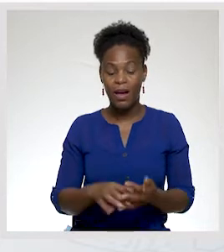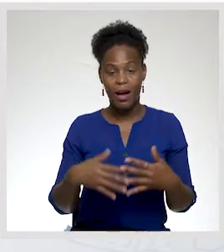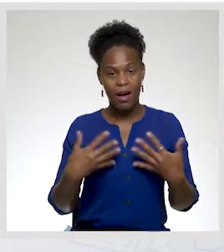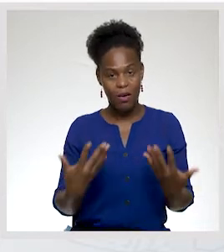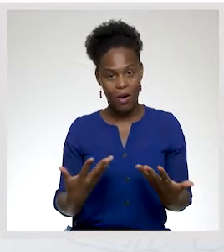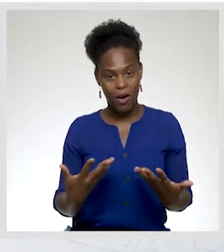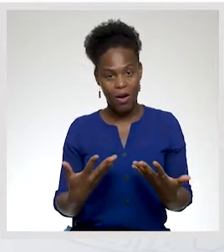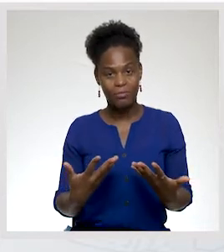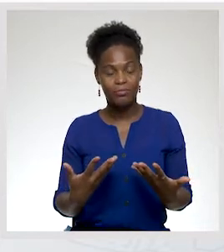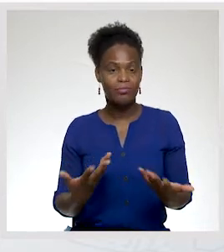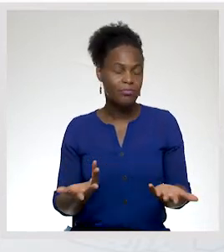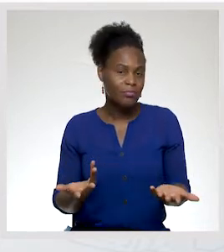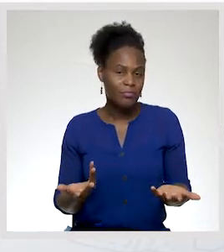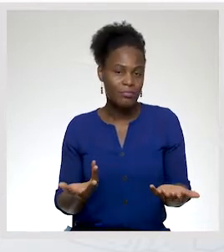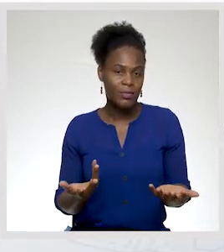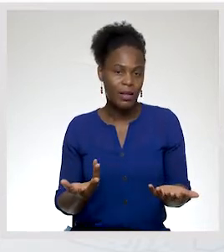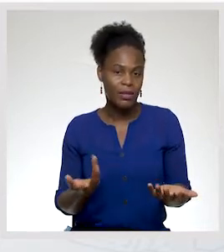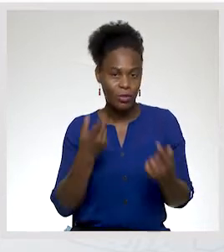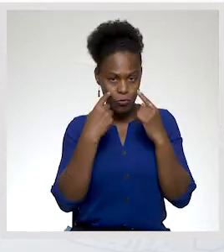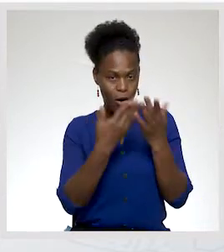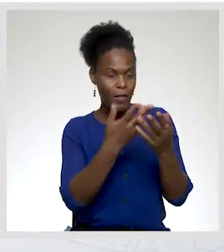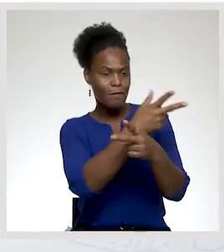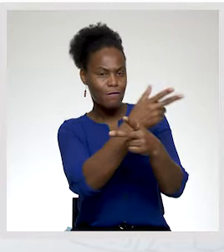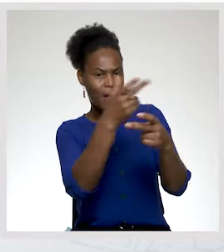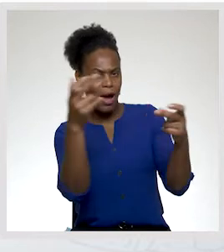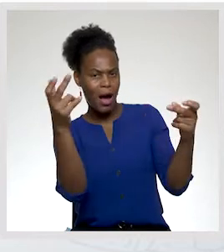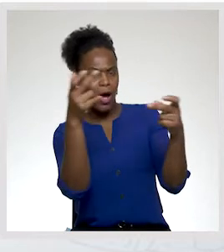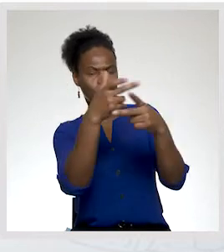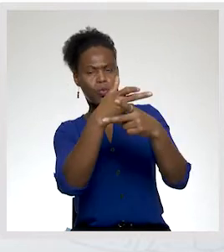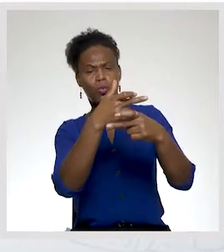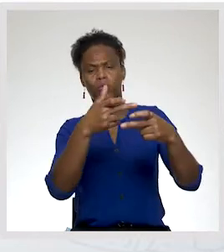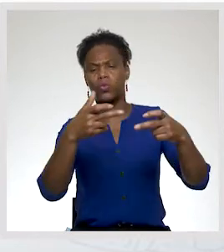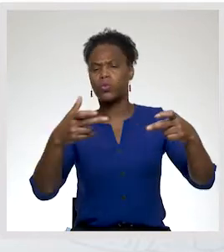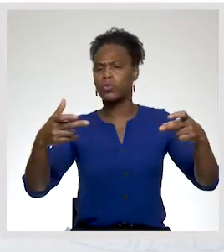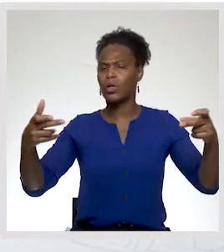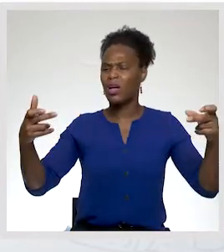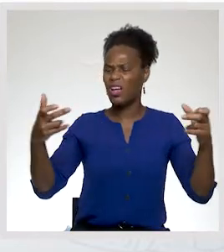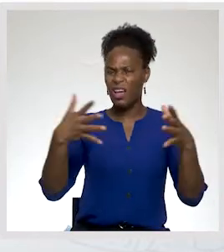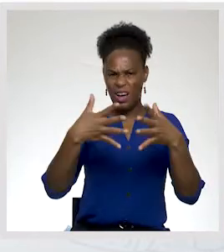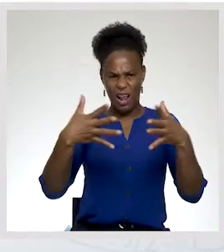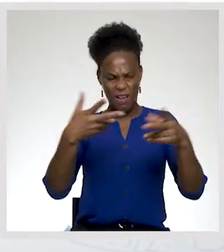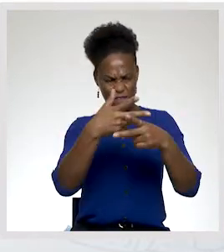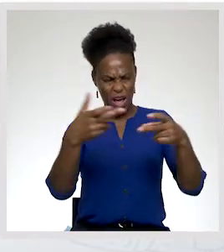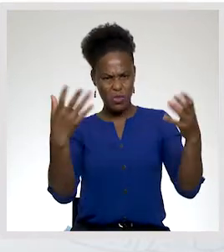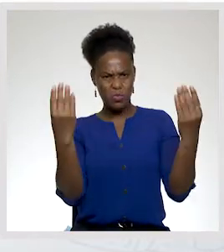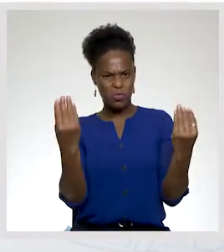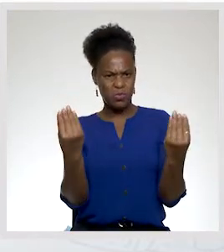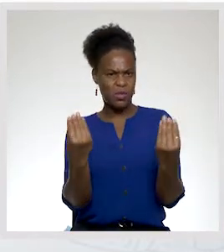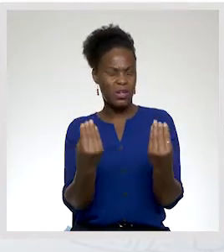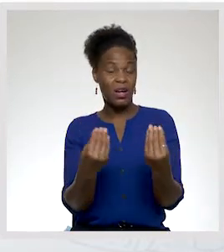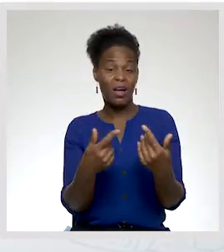Agora apresento-vos esta frase. Longa, não é? Eu vou